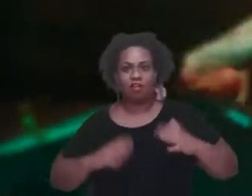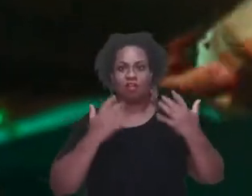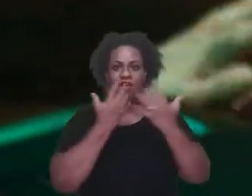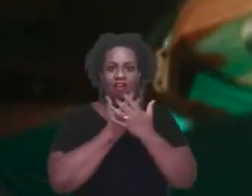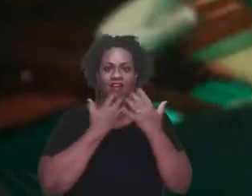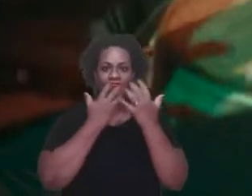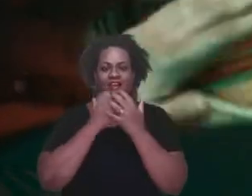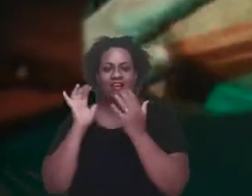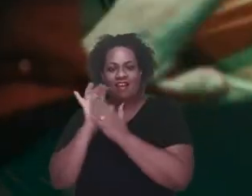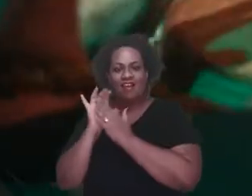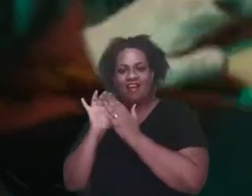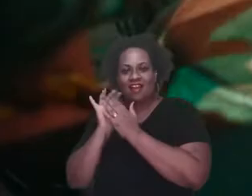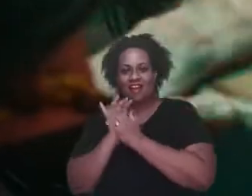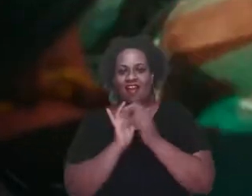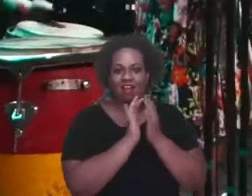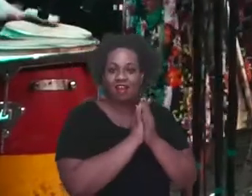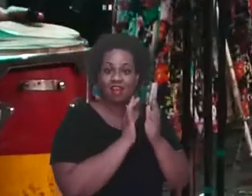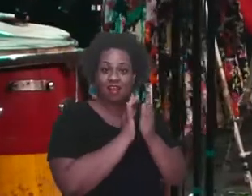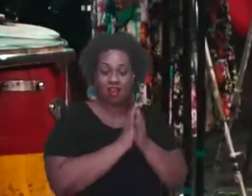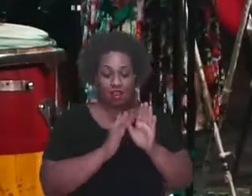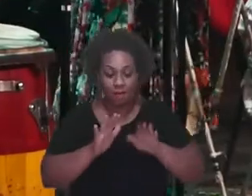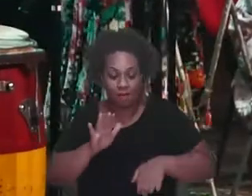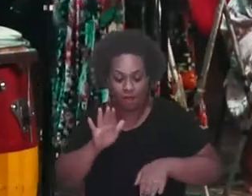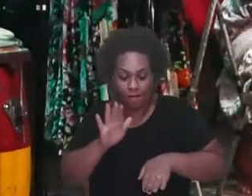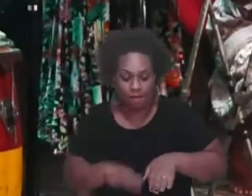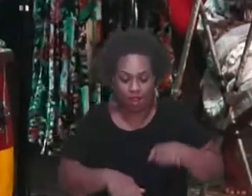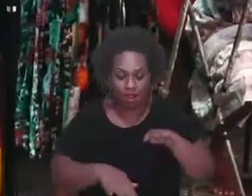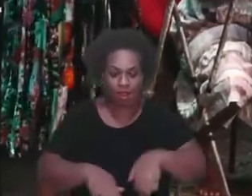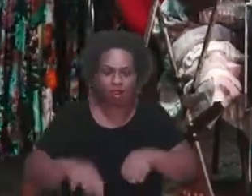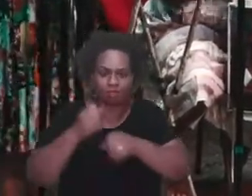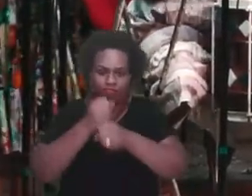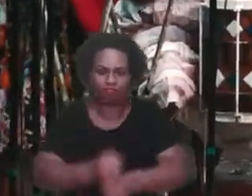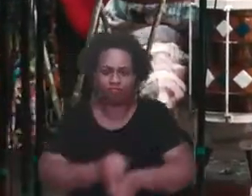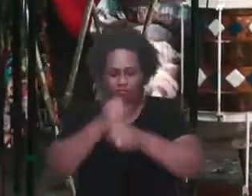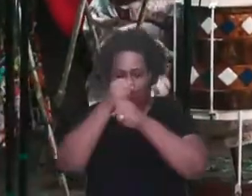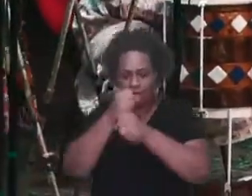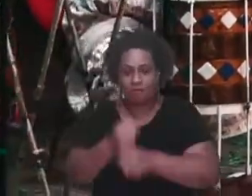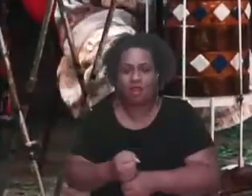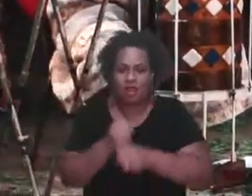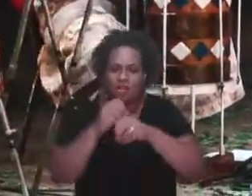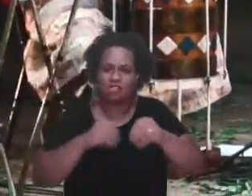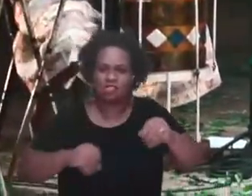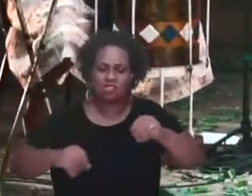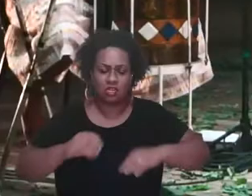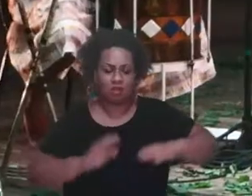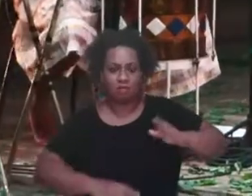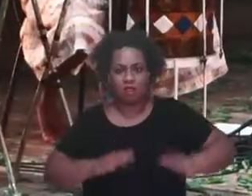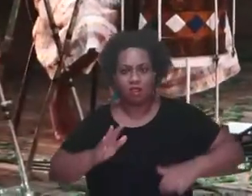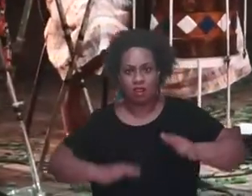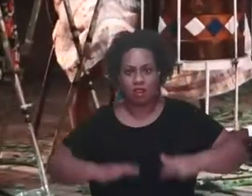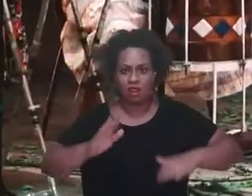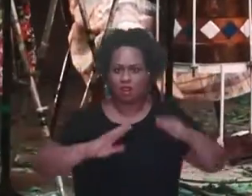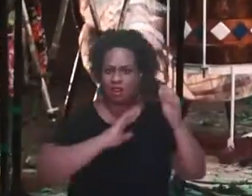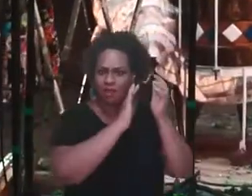vai passar na palma da mão avisou avisou segundo Pilão senseo mandou